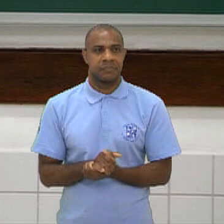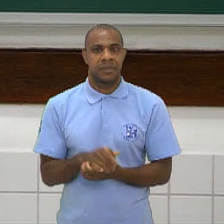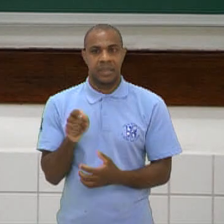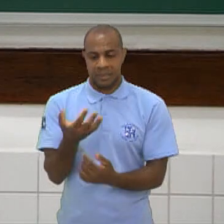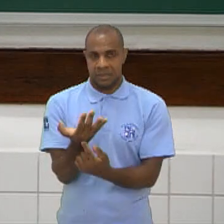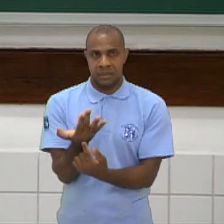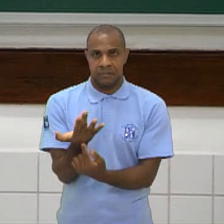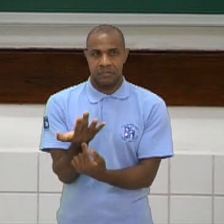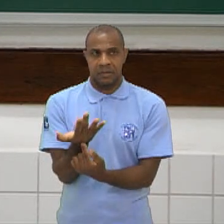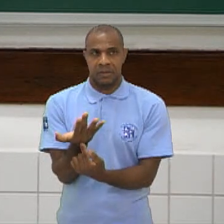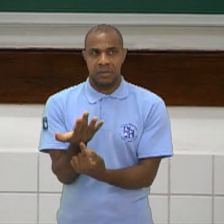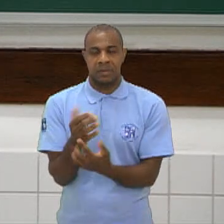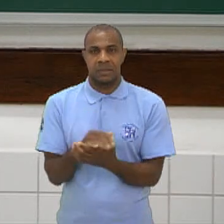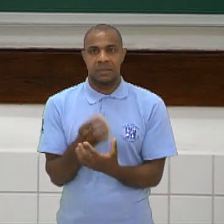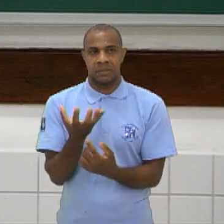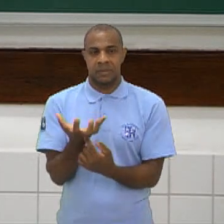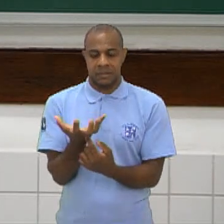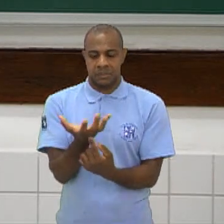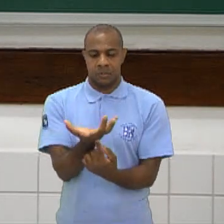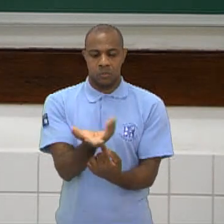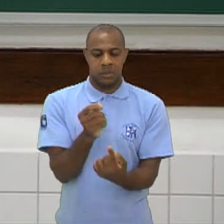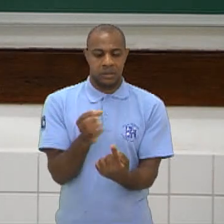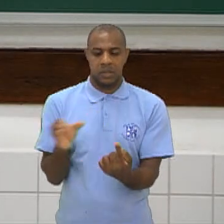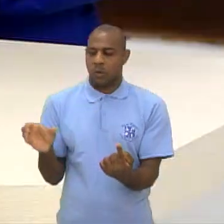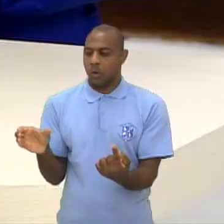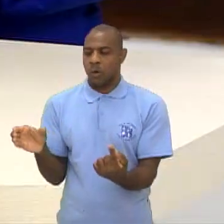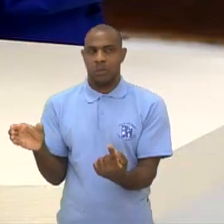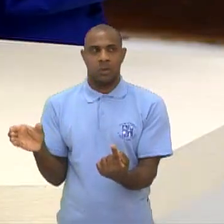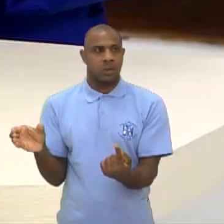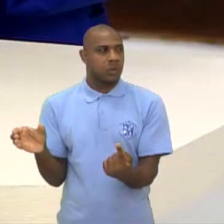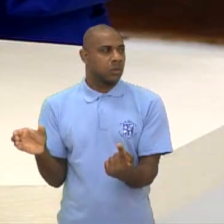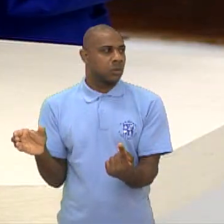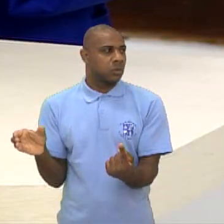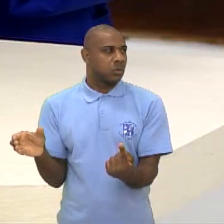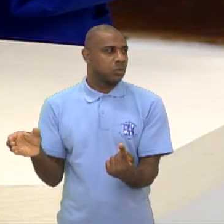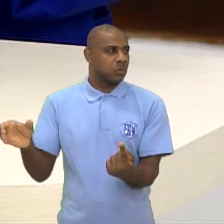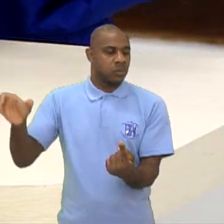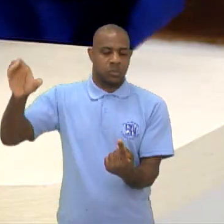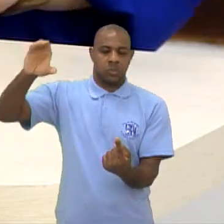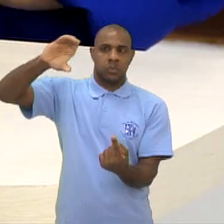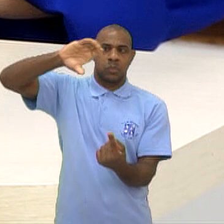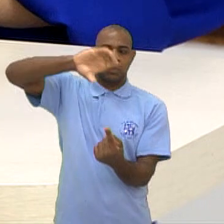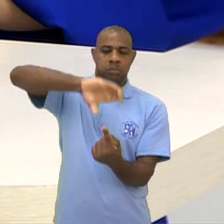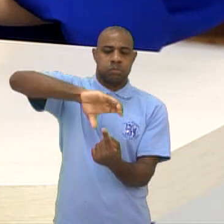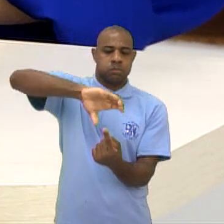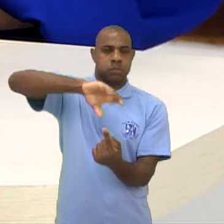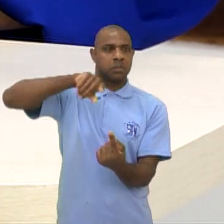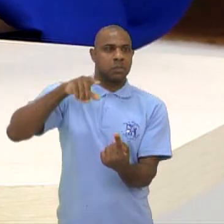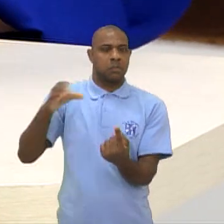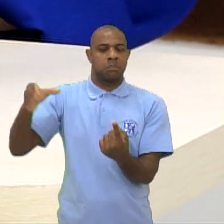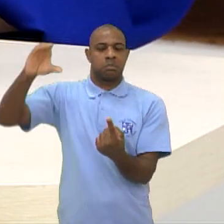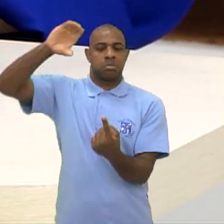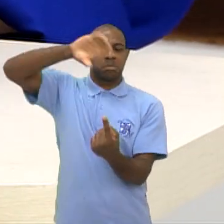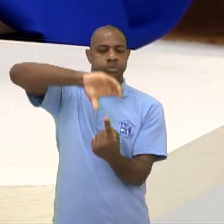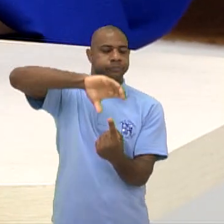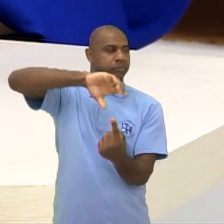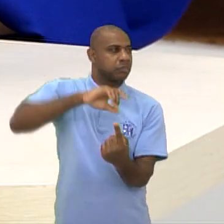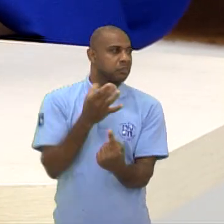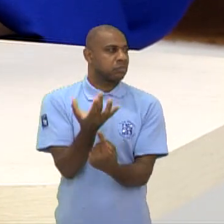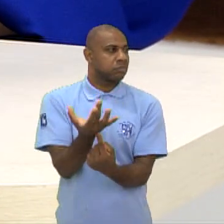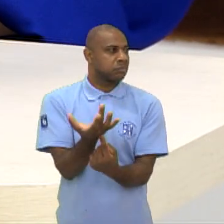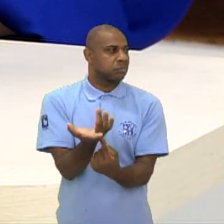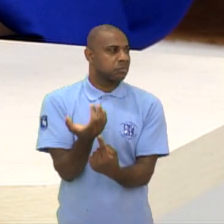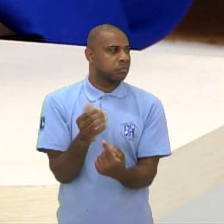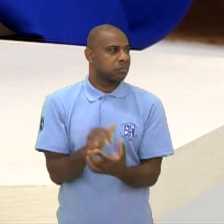vela aqui, se eu colocar um copo, o que vai acontecer? Você provavelmente já sabe, já está respondendo aí na sua casa. Vamos ver aqui o que está acontecendo. Tá